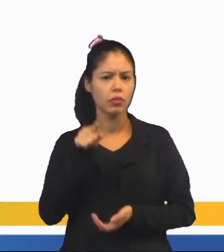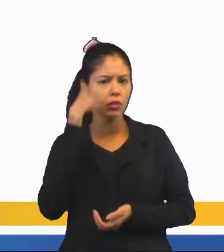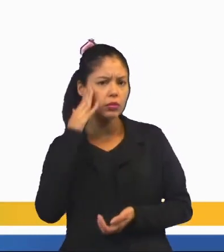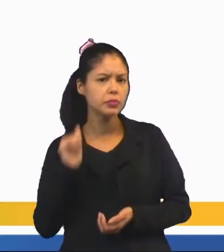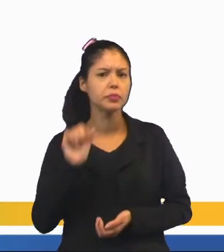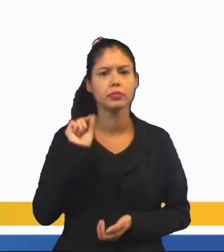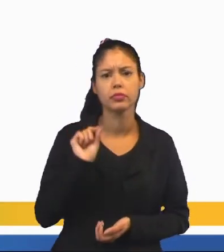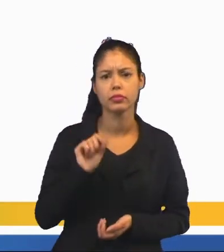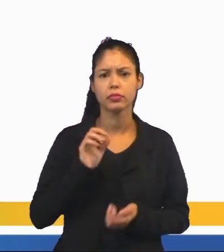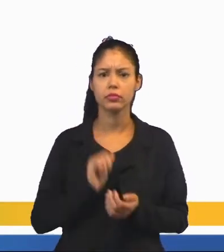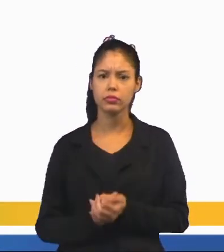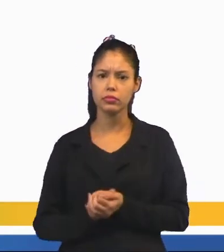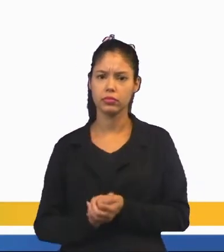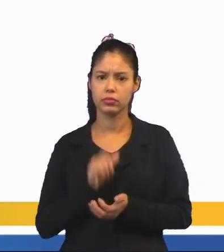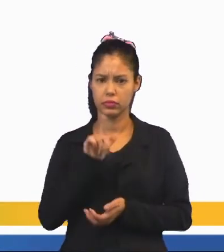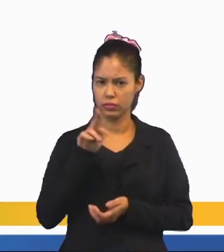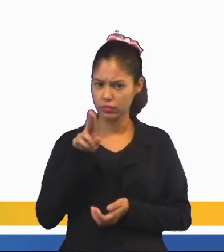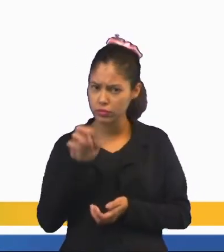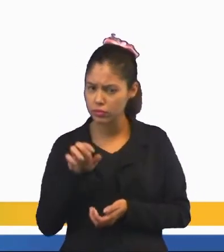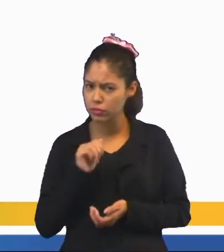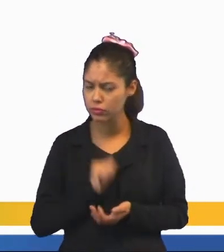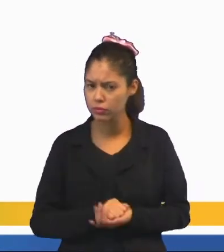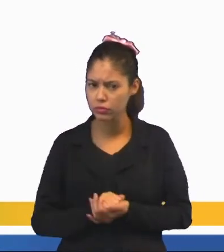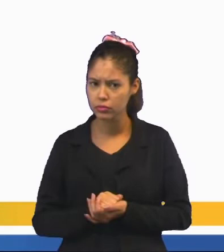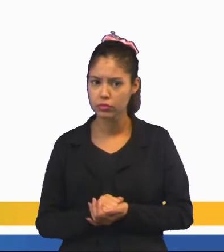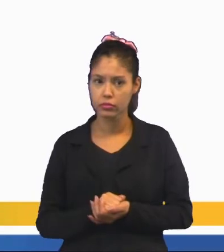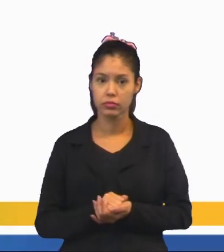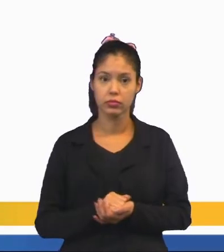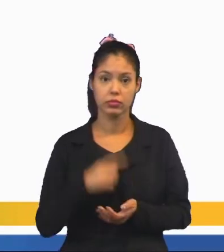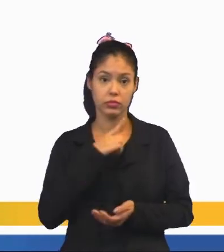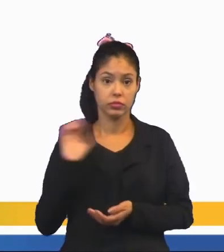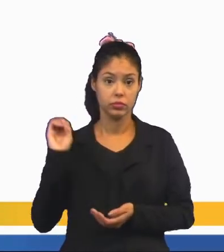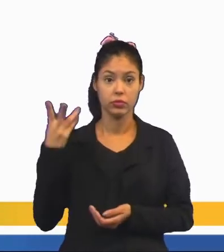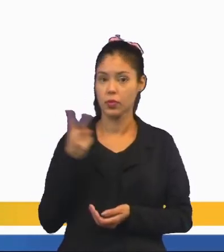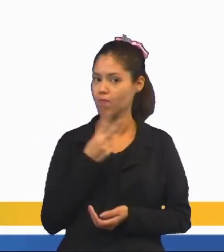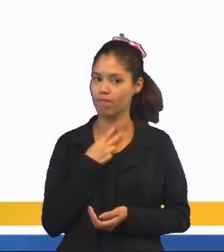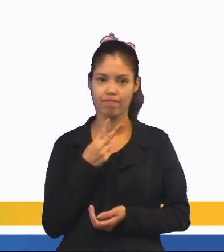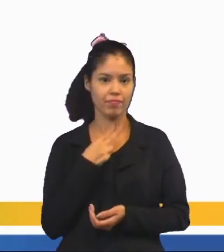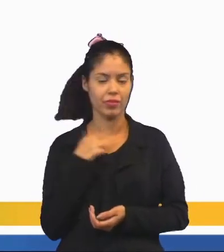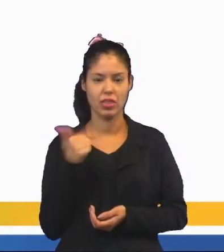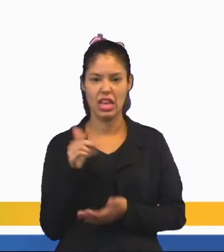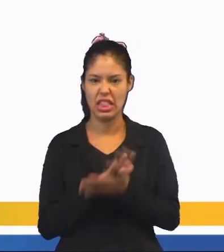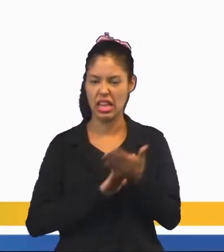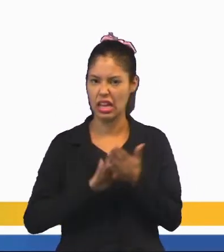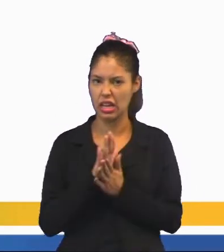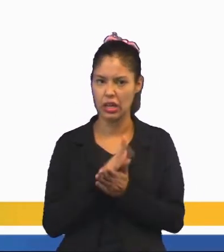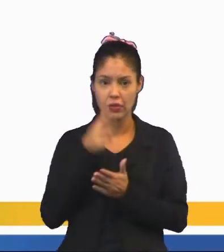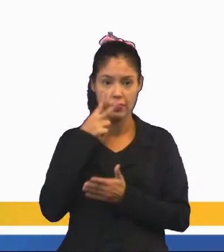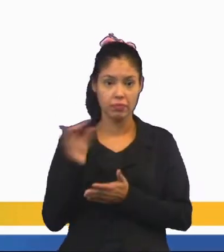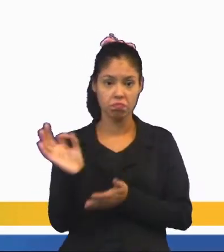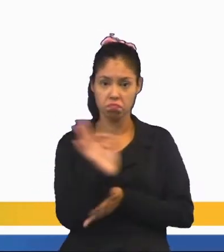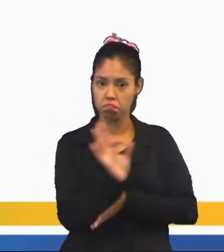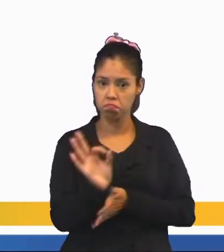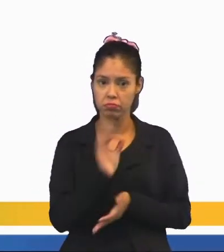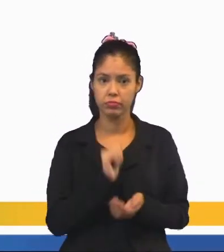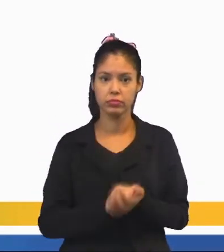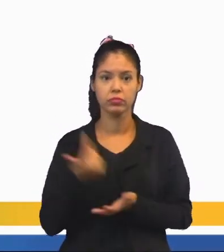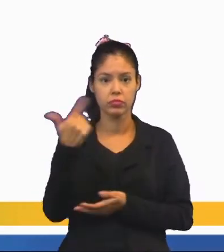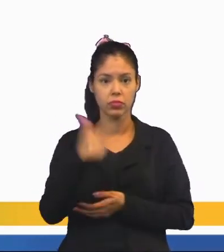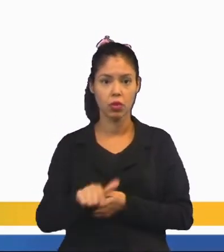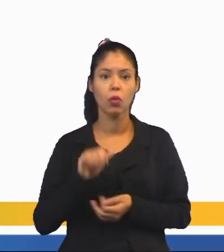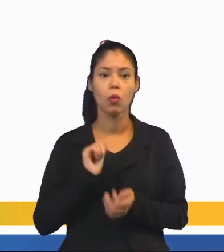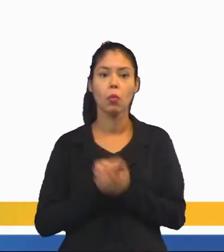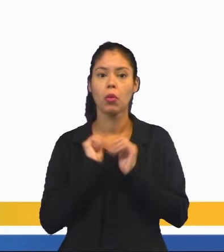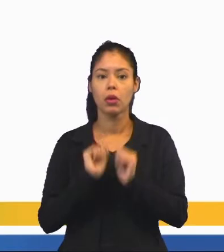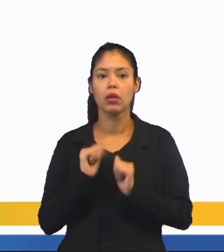Você sabe o que é uma infecção latente? A infecção latente pode não causar sintomas novamente ou